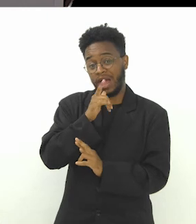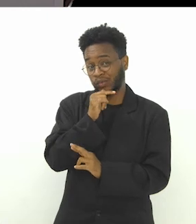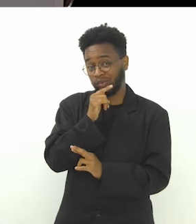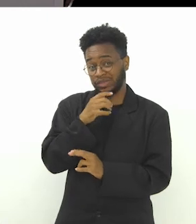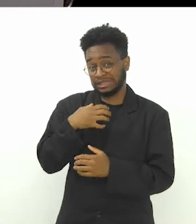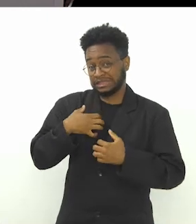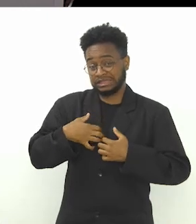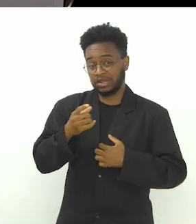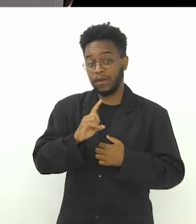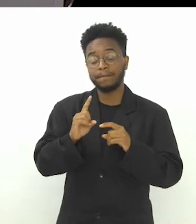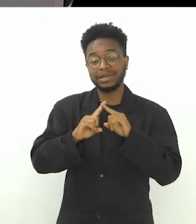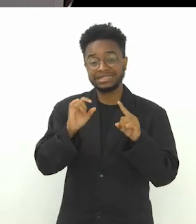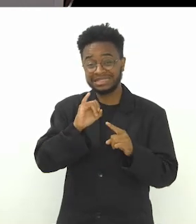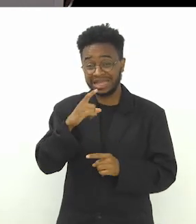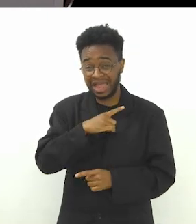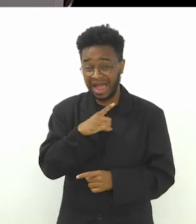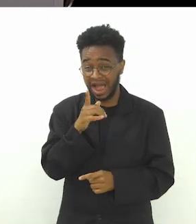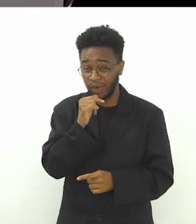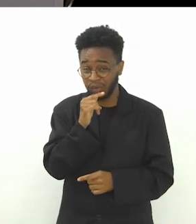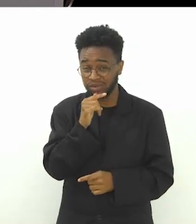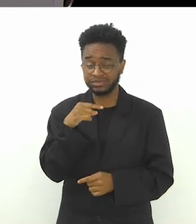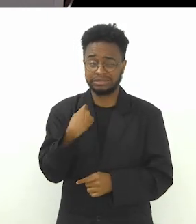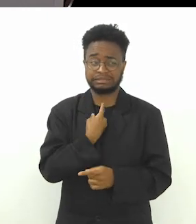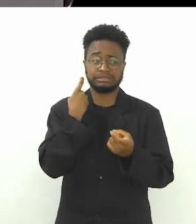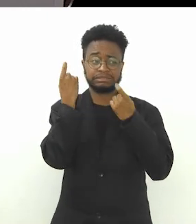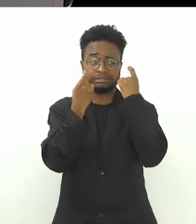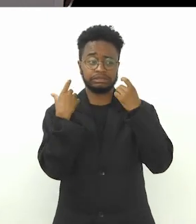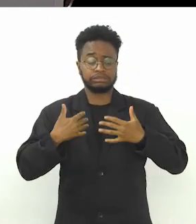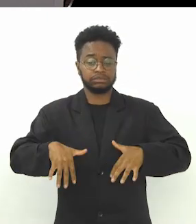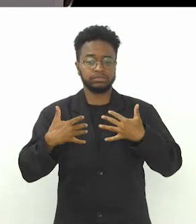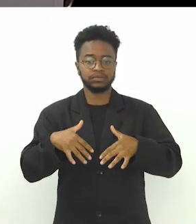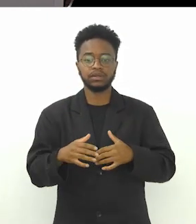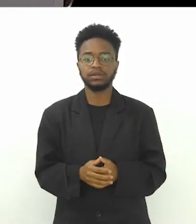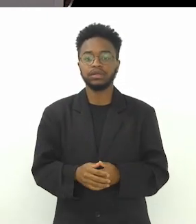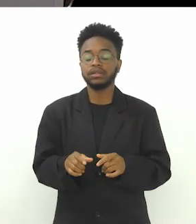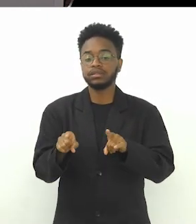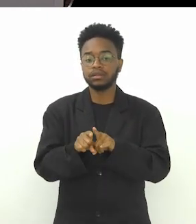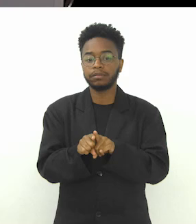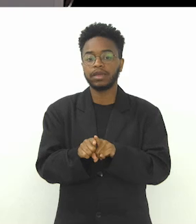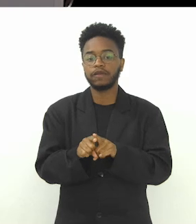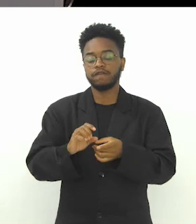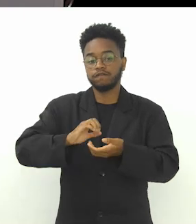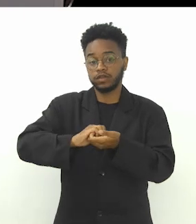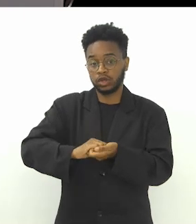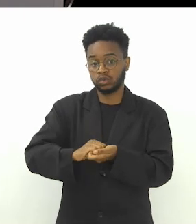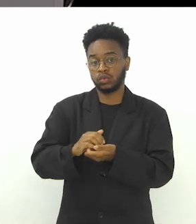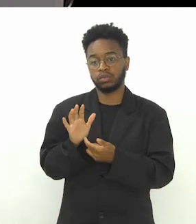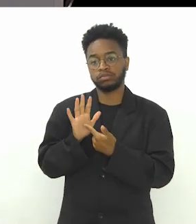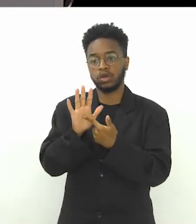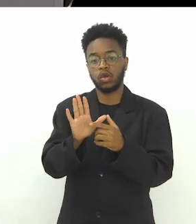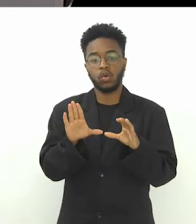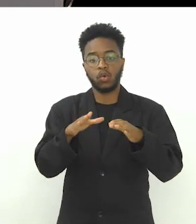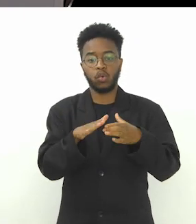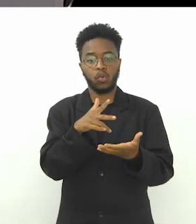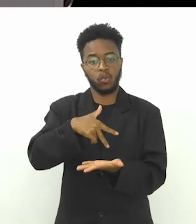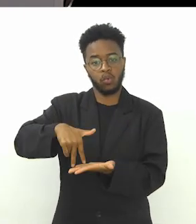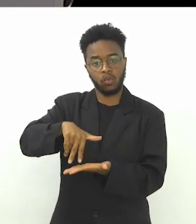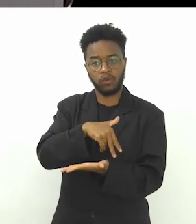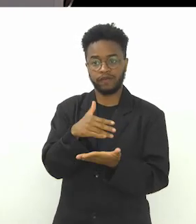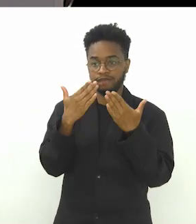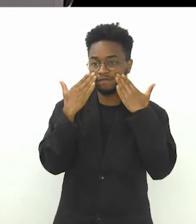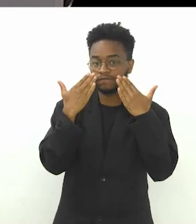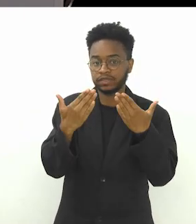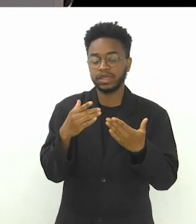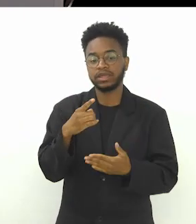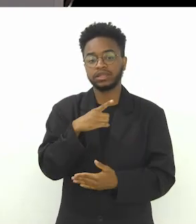água, o iluminador já faz assim, ai meu Deus do céu. Esse é viradouro, né? A comissão de frente. Essa foi uma comissão de frente que a gente